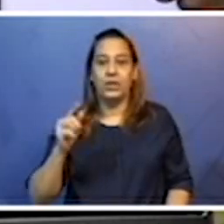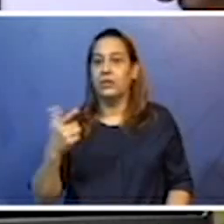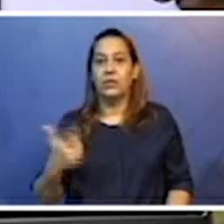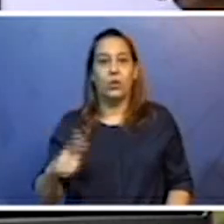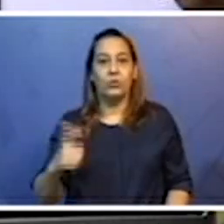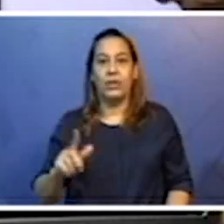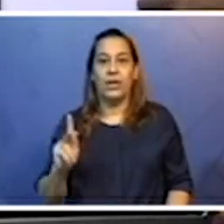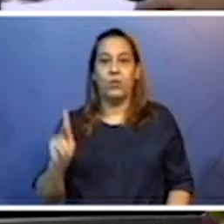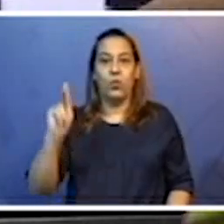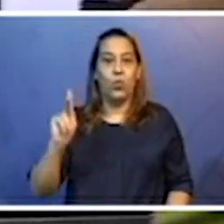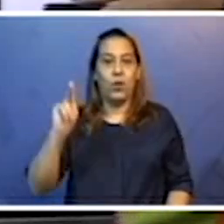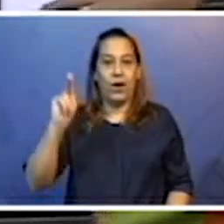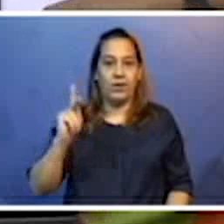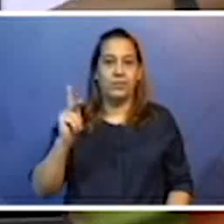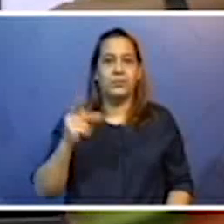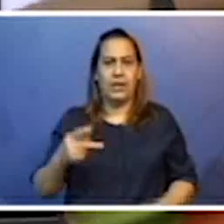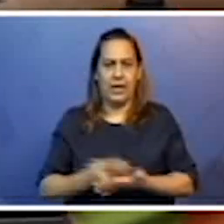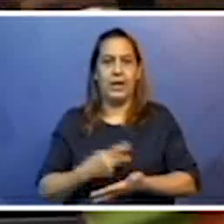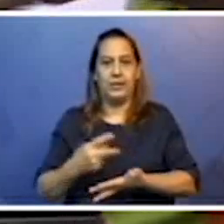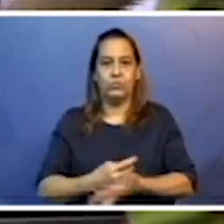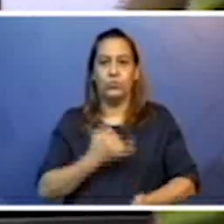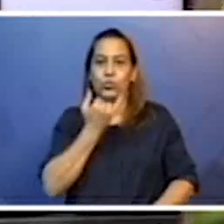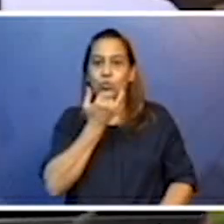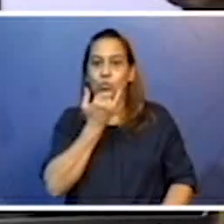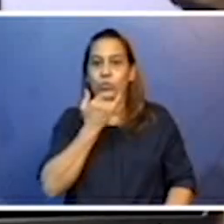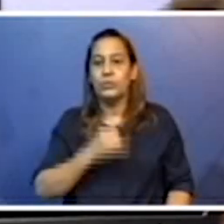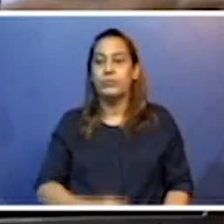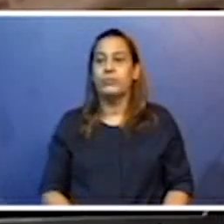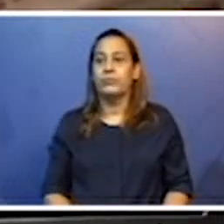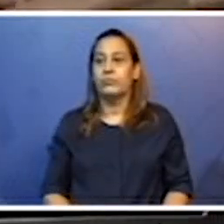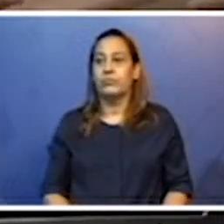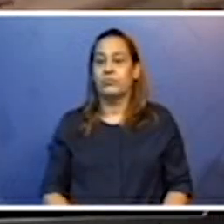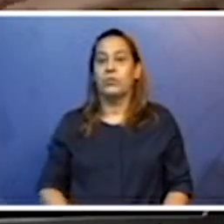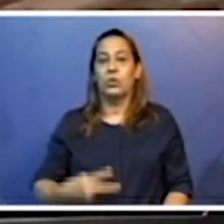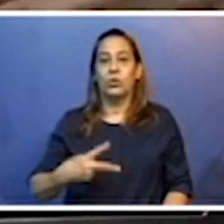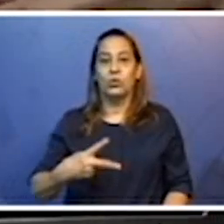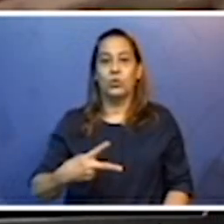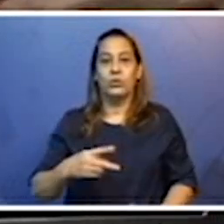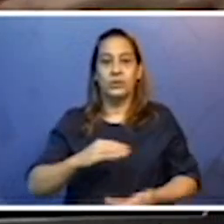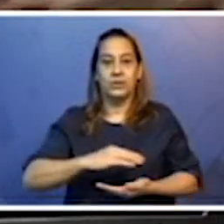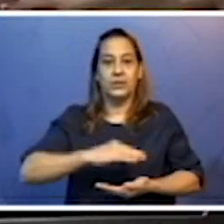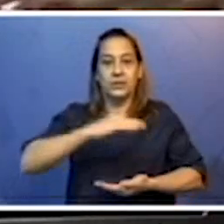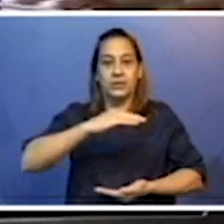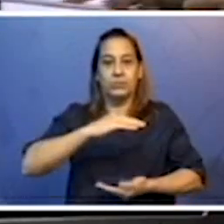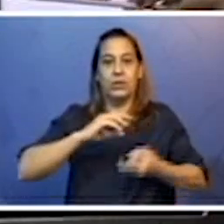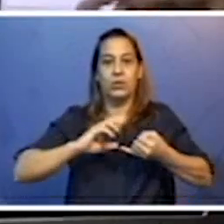G, tá? E aí, quantos pacotes eu utilizei? Eu utilizei